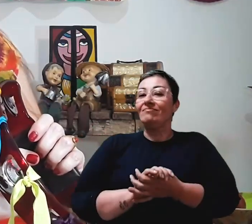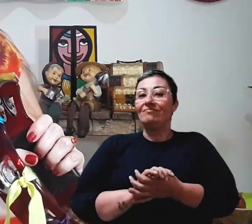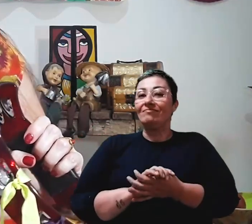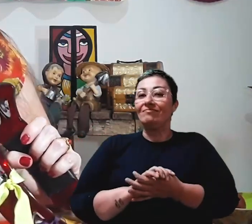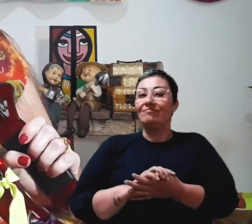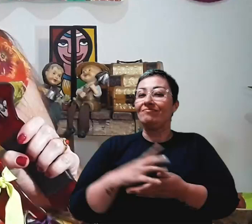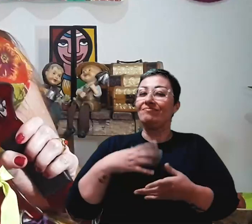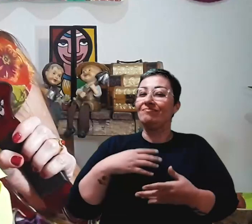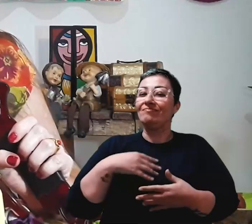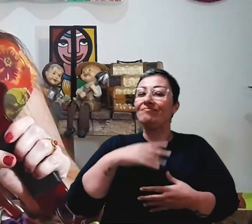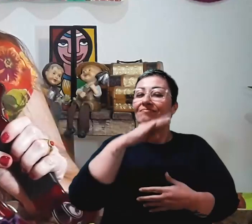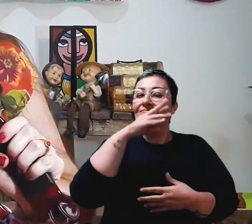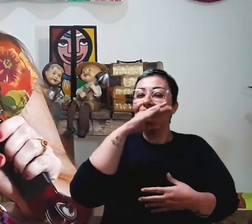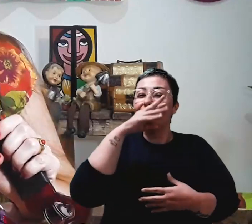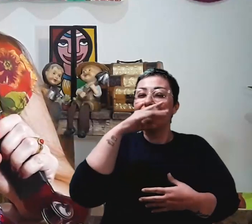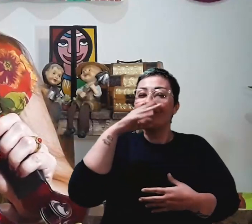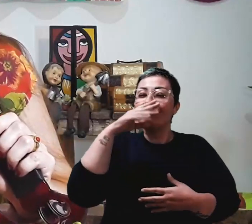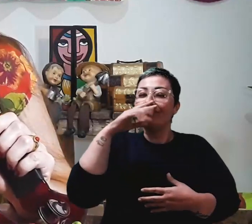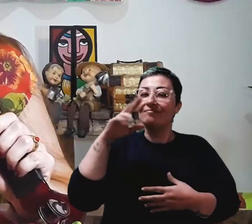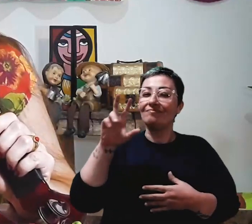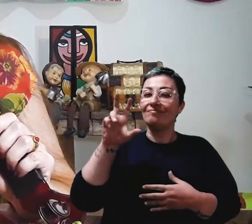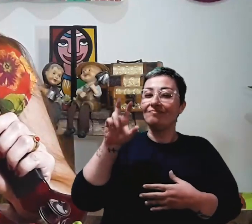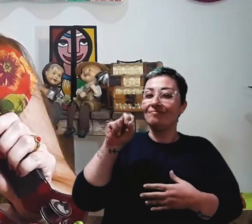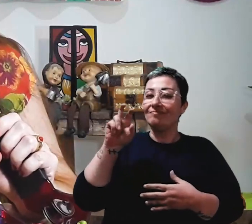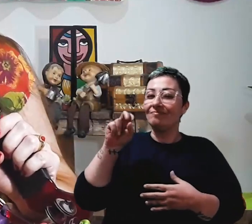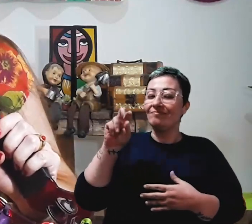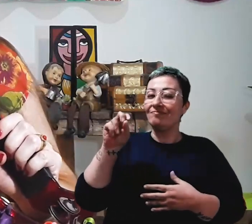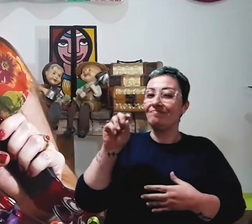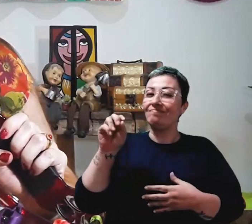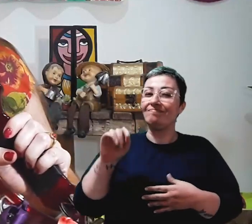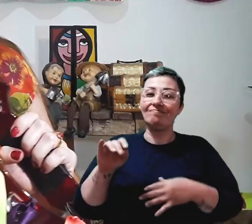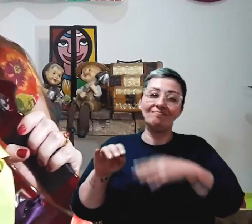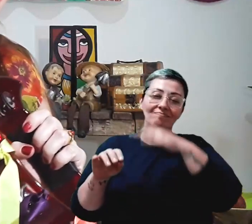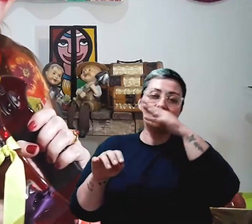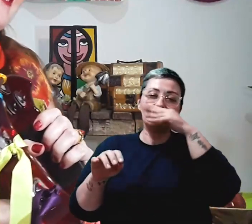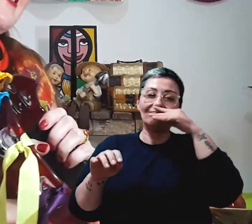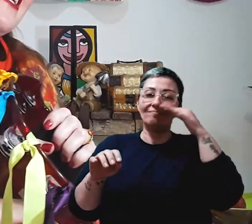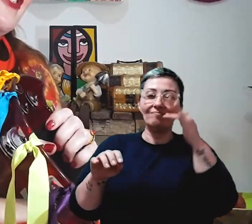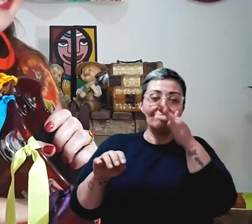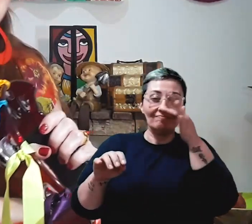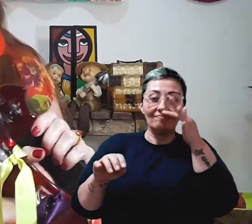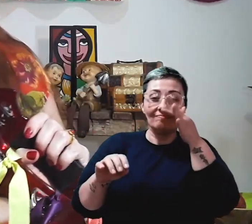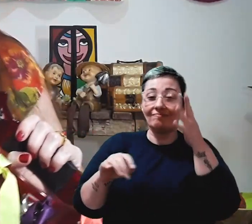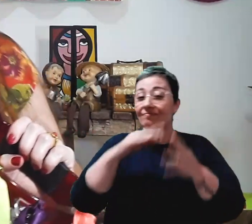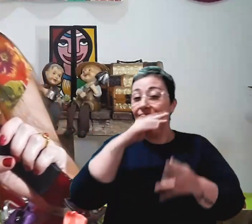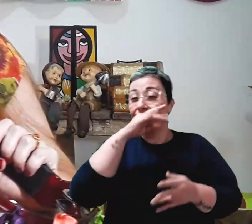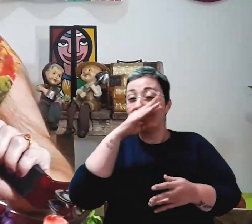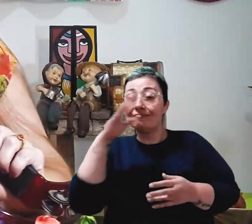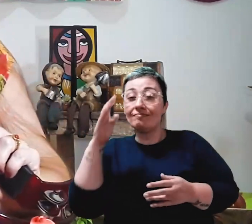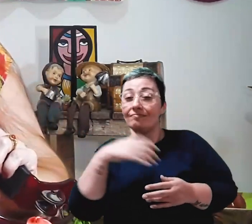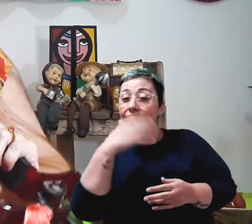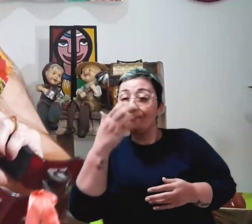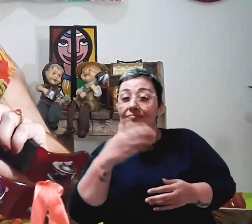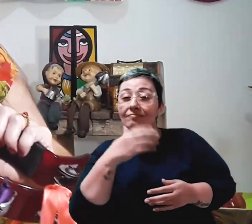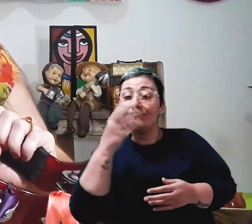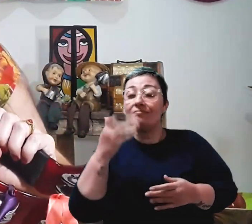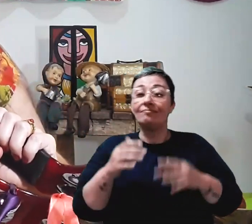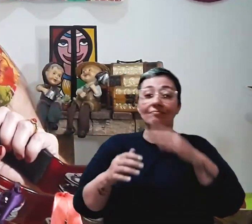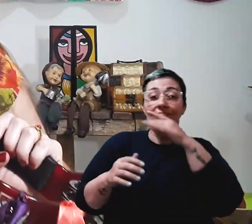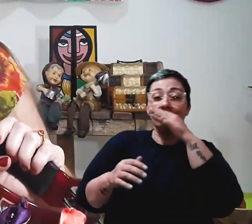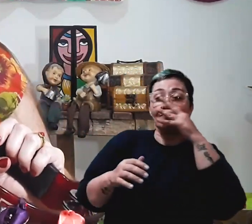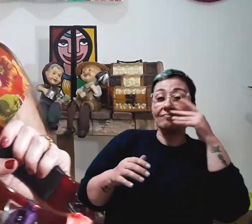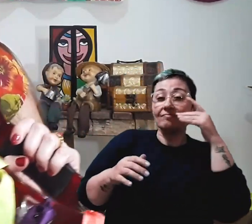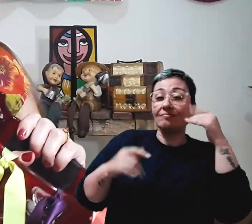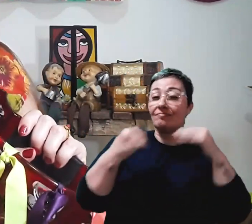E sentindo o cheirinho da minha avó, cheirinho de flores, cheirinho de frutos, cheirinho